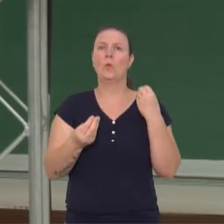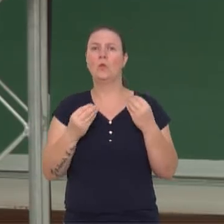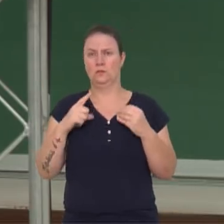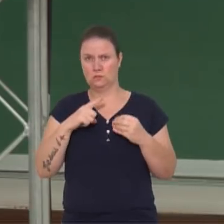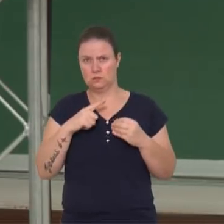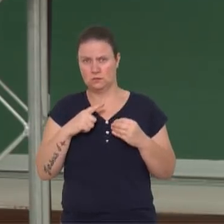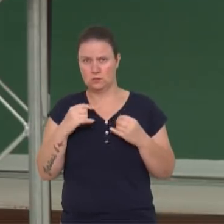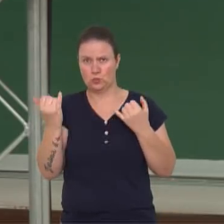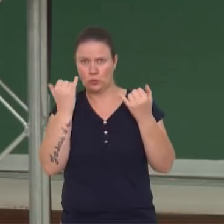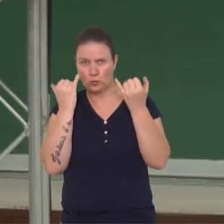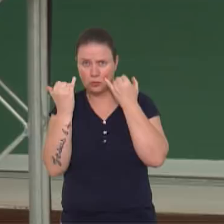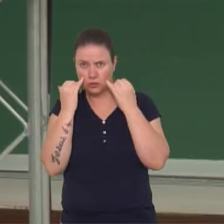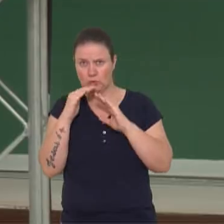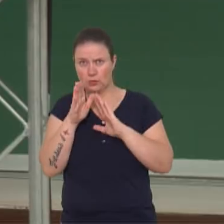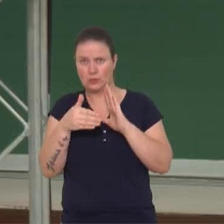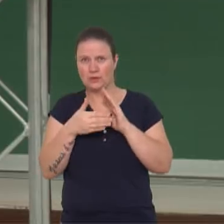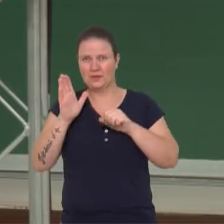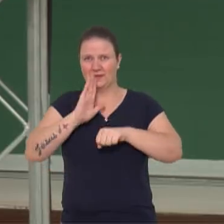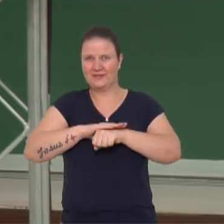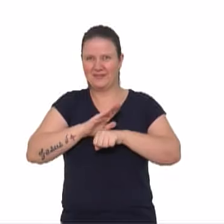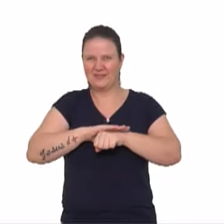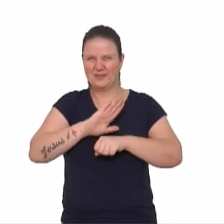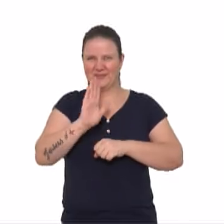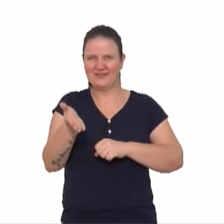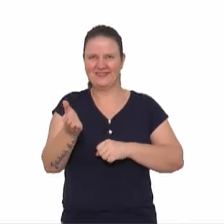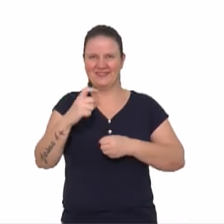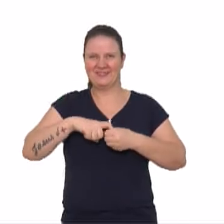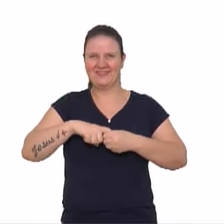todo mundo? Tempo para vocês.